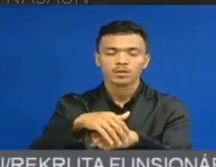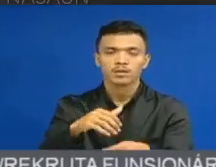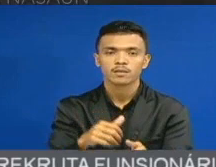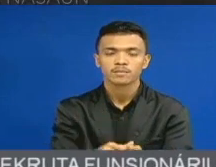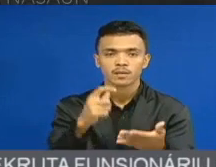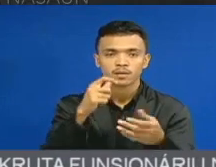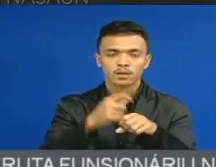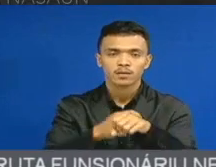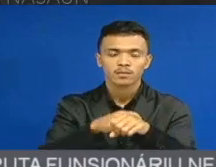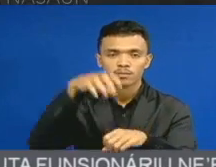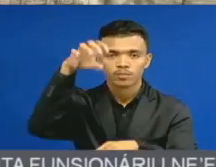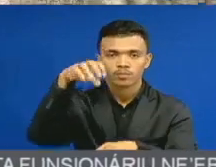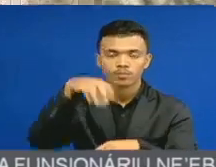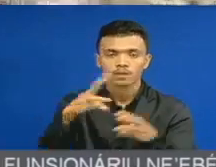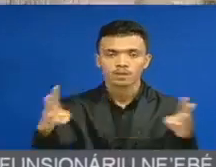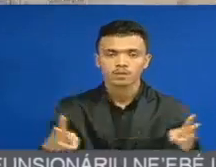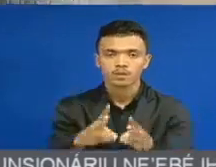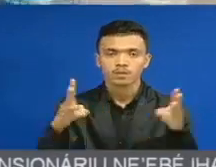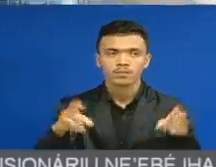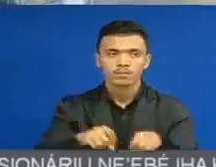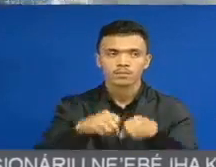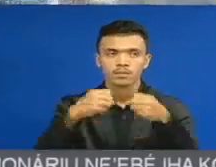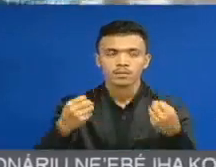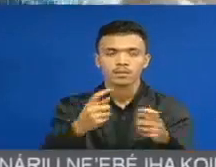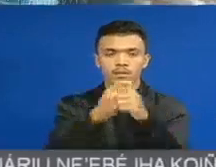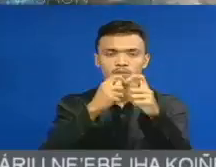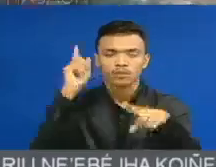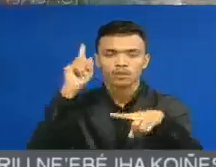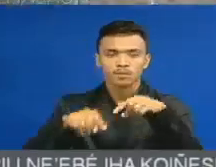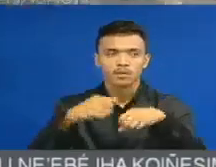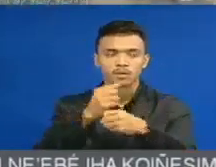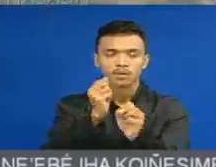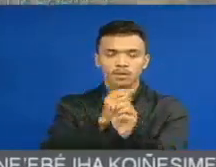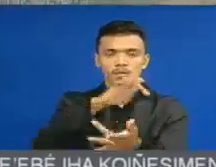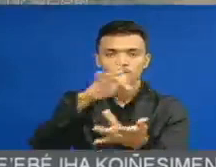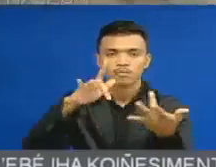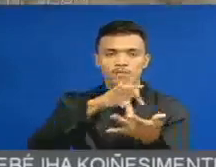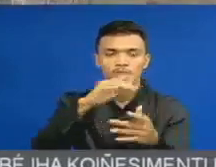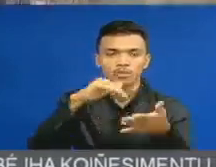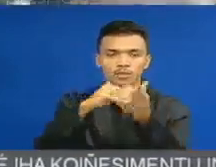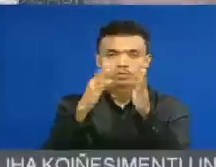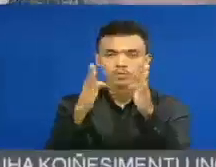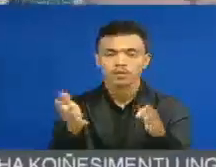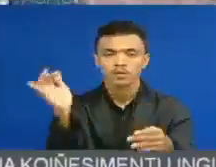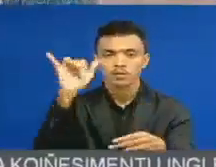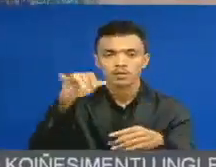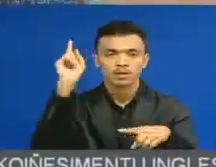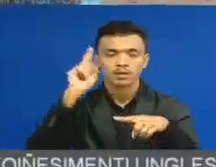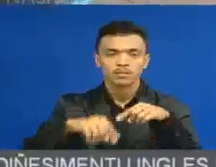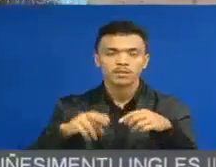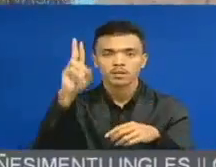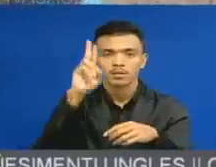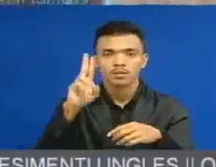ruma tempo udang ho condição estrada nebe at no transporte la bel halo movimento maka estudante sira la bel estuda tamba lilin